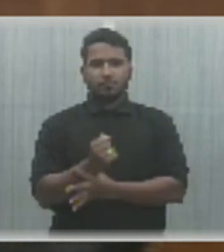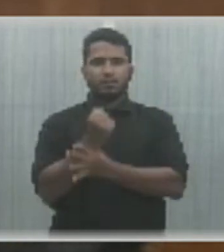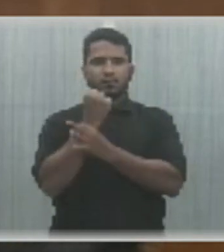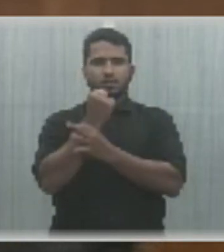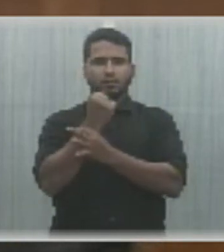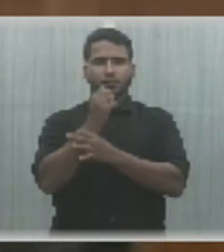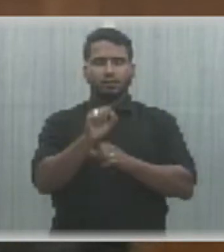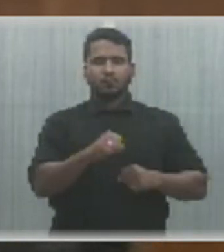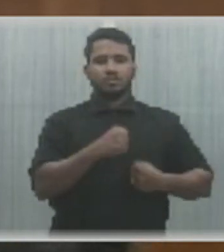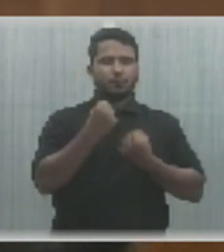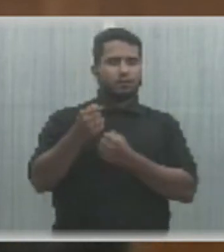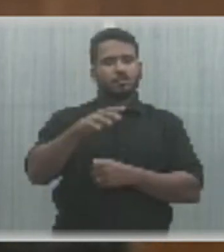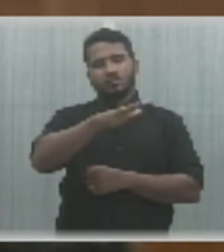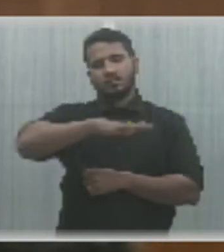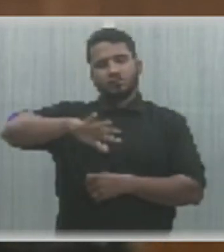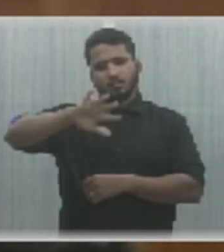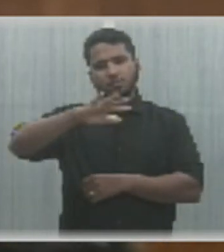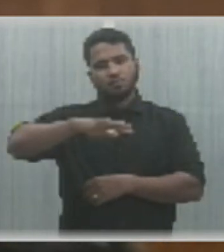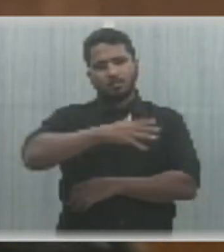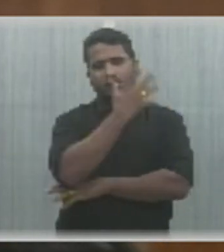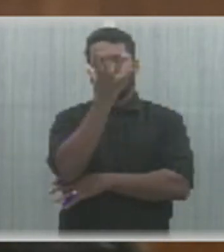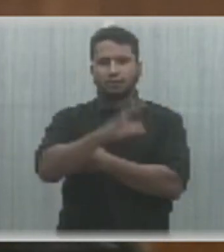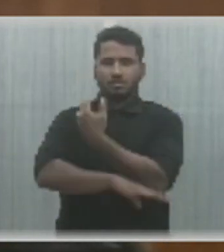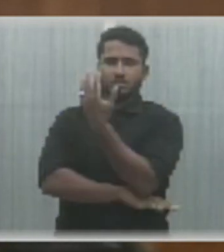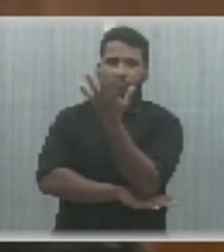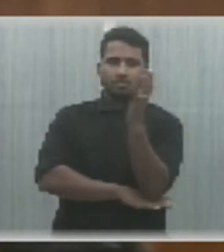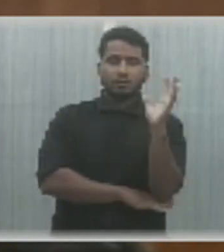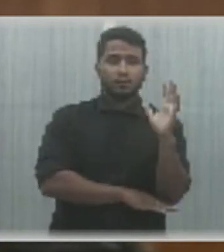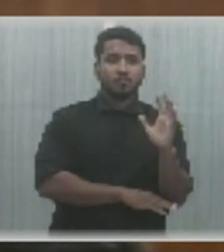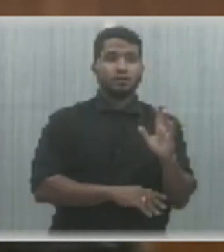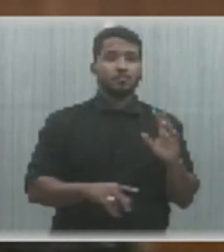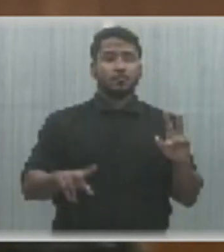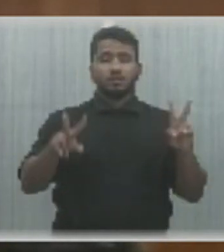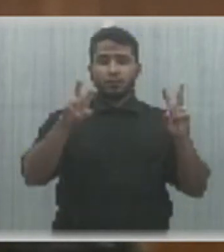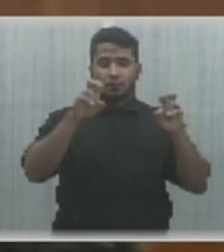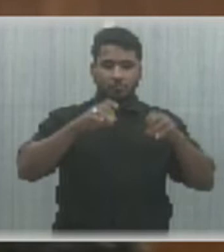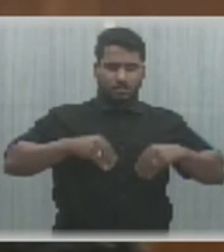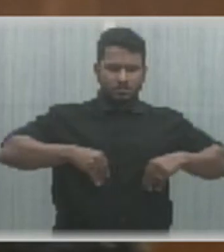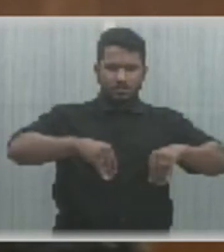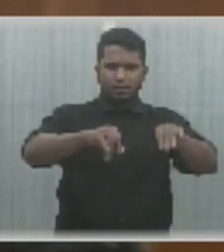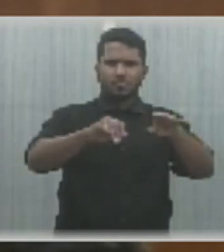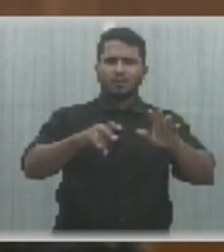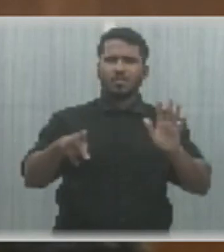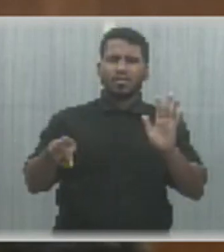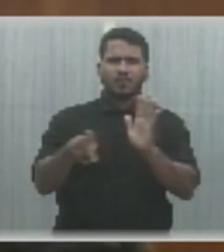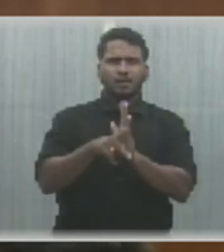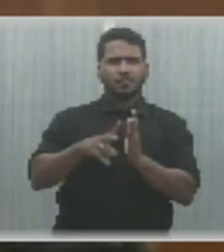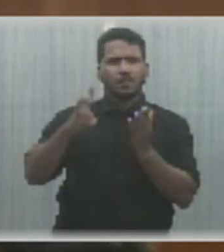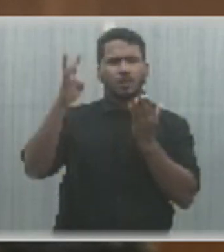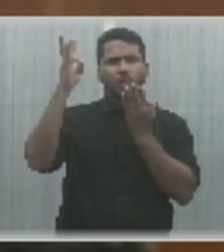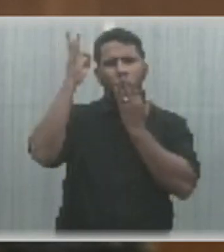e de defesa do meio ambiente, esse tema das terras indígenas, da questão